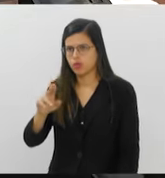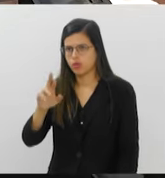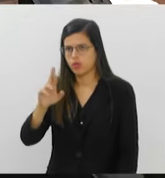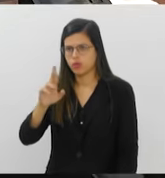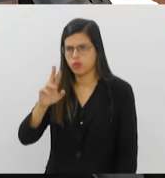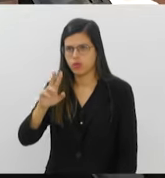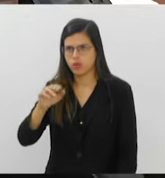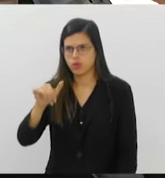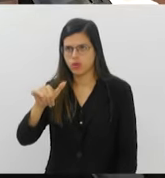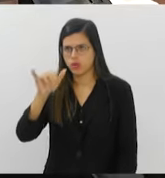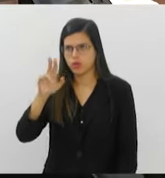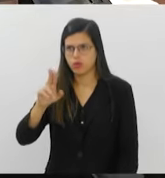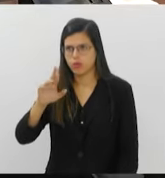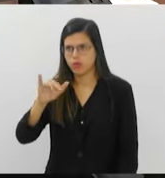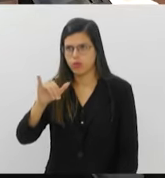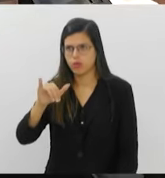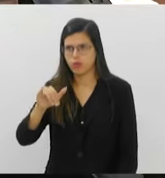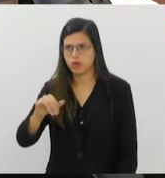Copiou aí, presidente.